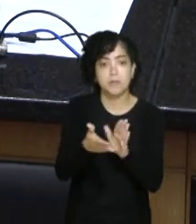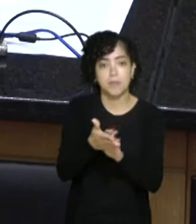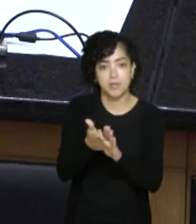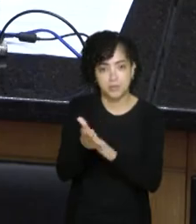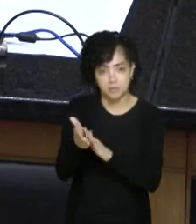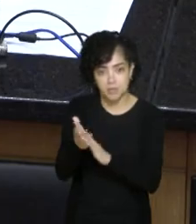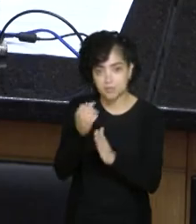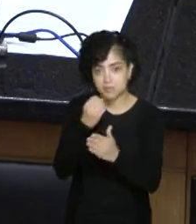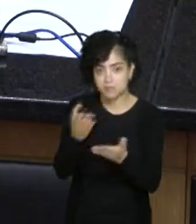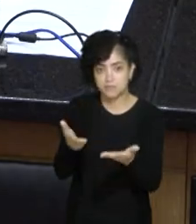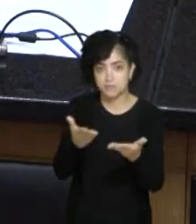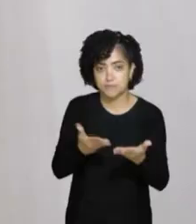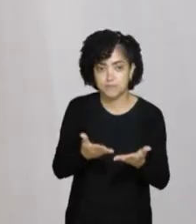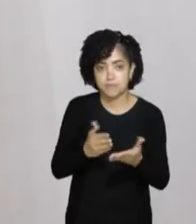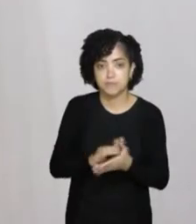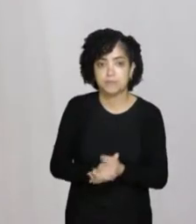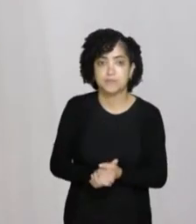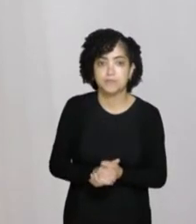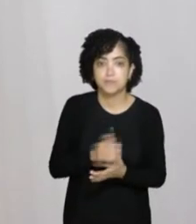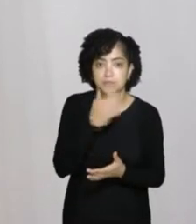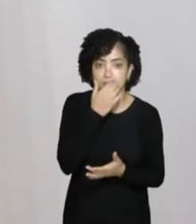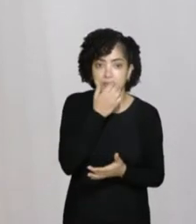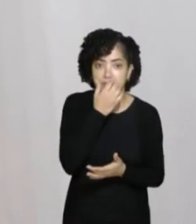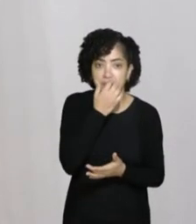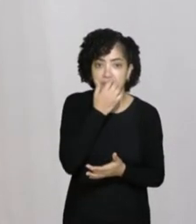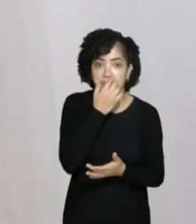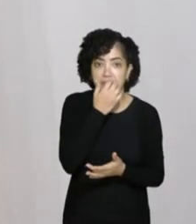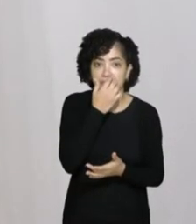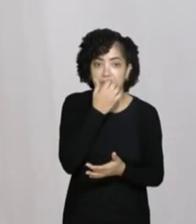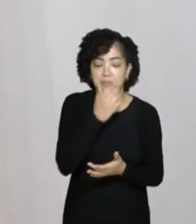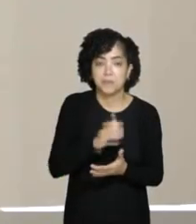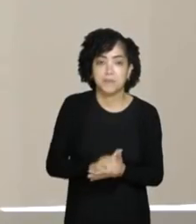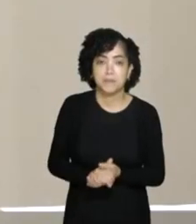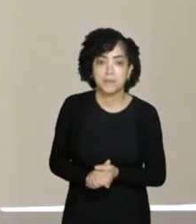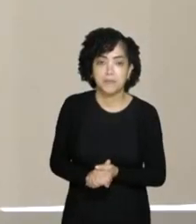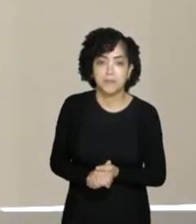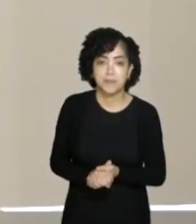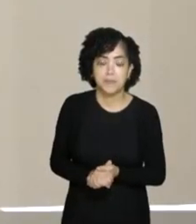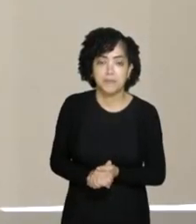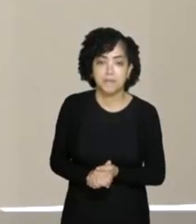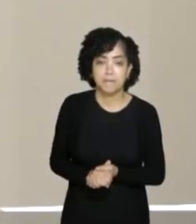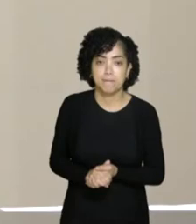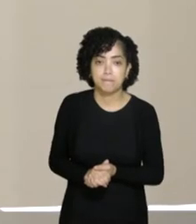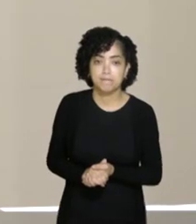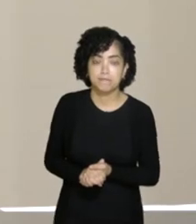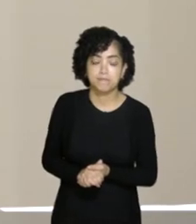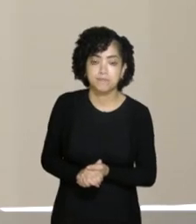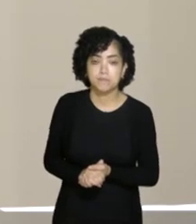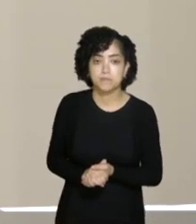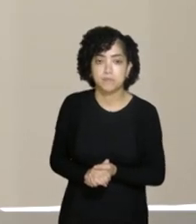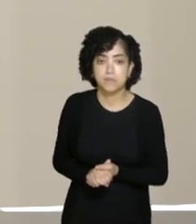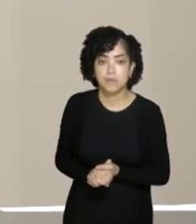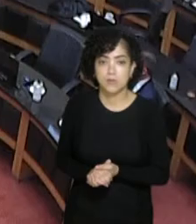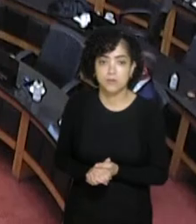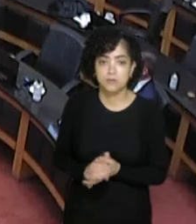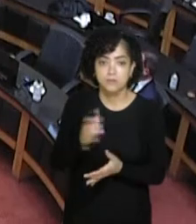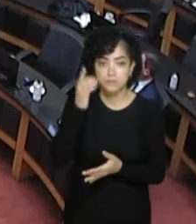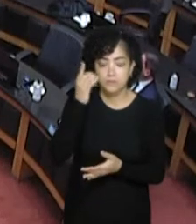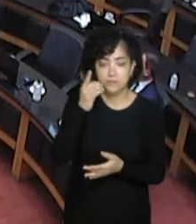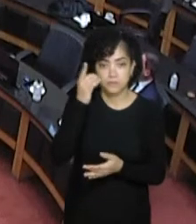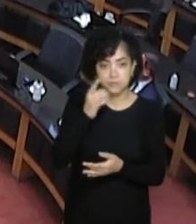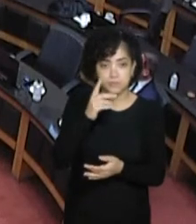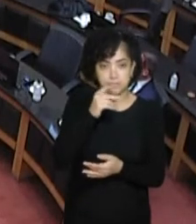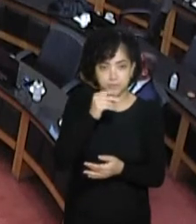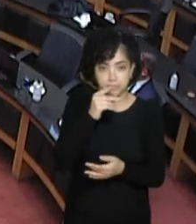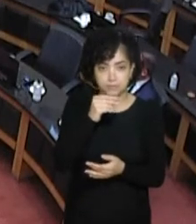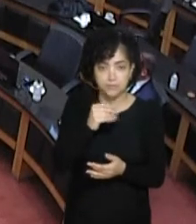muito bem-vindo. Obrigado, deputada Paulinha. Concedo ainda a palavra ao deputado Kennedy Nunes. Senhor presidente, eu queria deixar um abraço